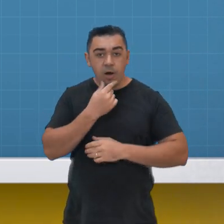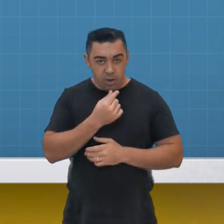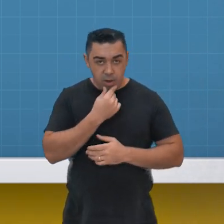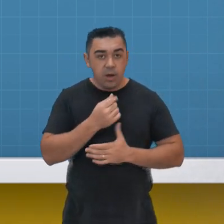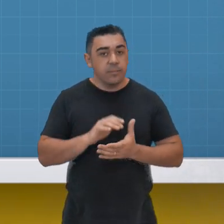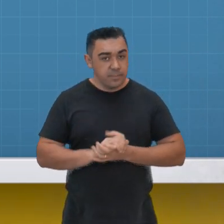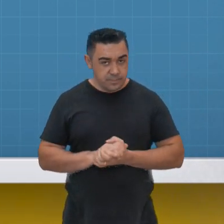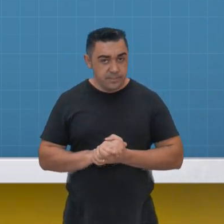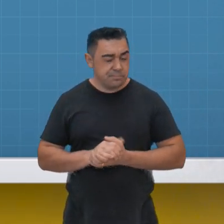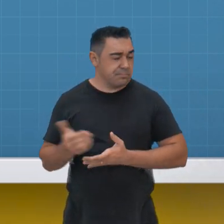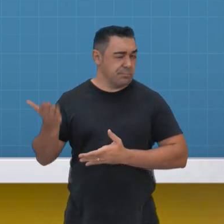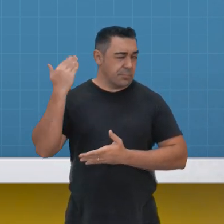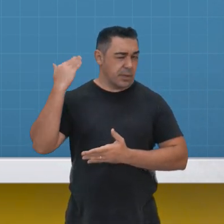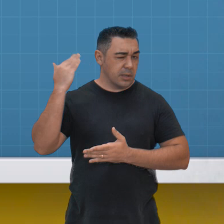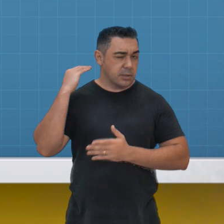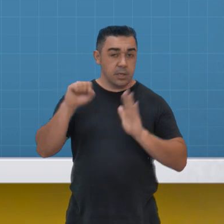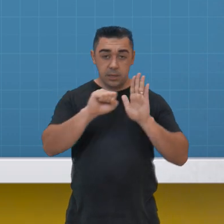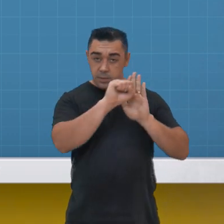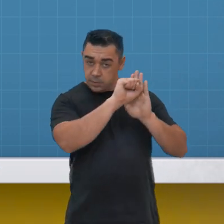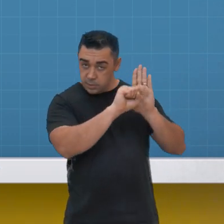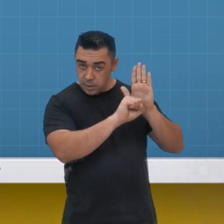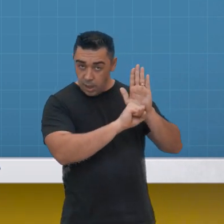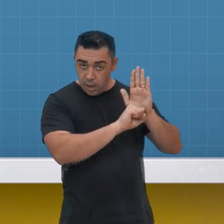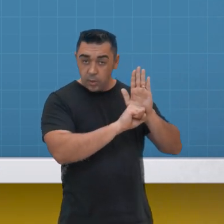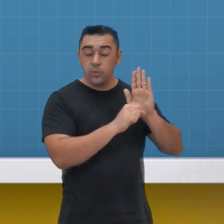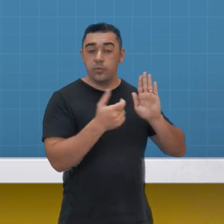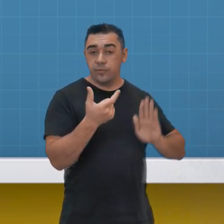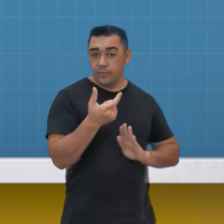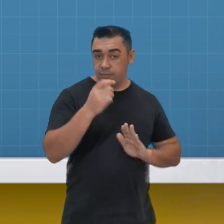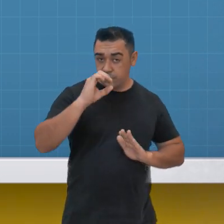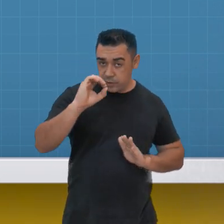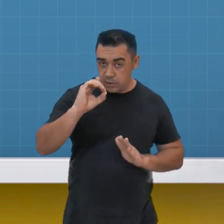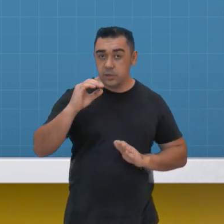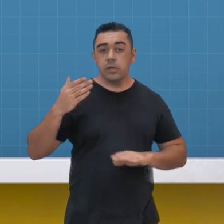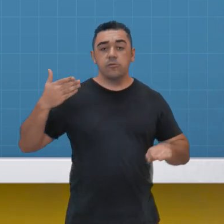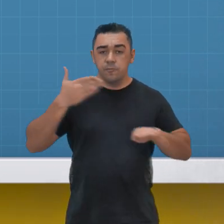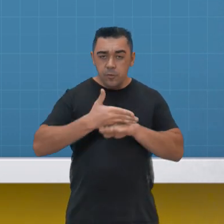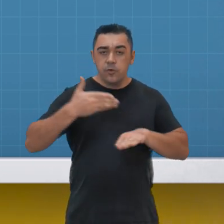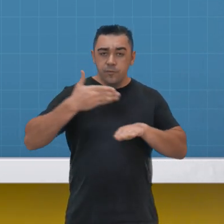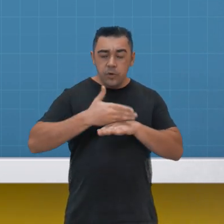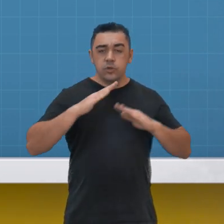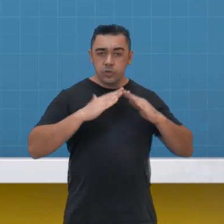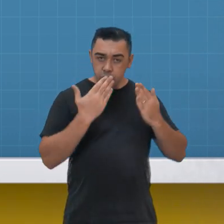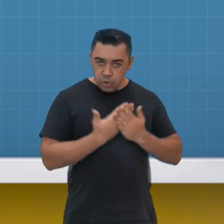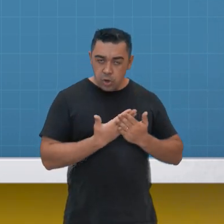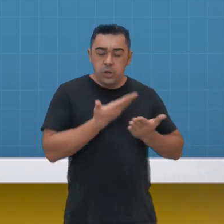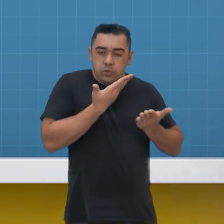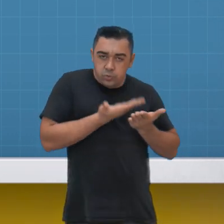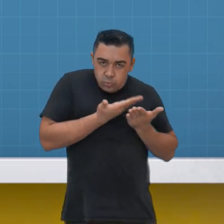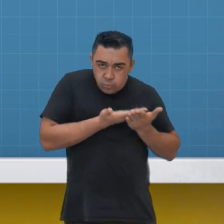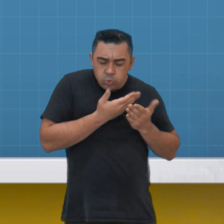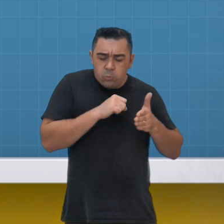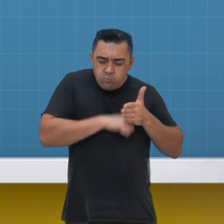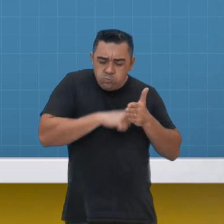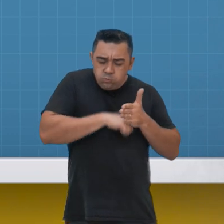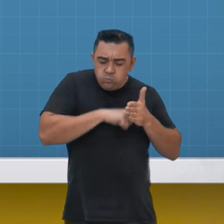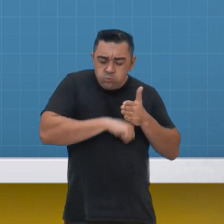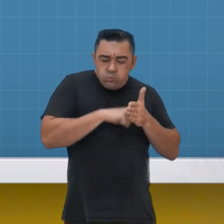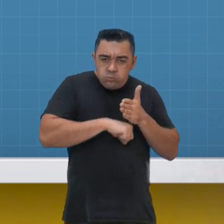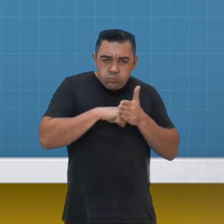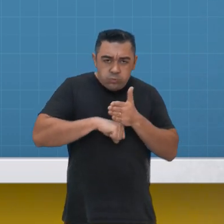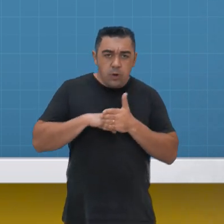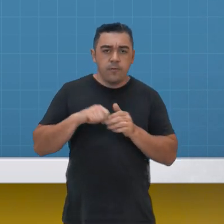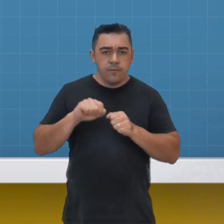Ele, lá no começo do século XX, frequentou uma escola, estudou,